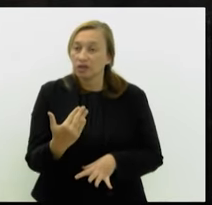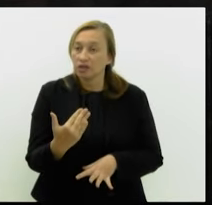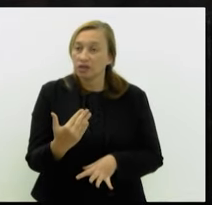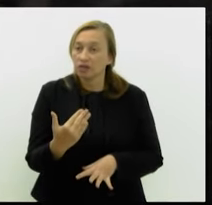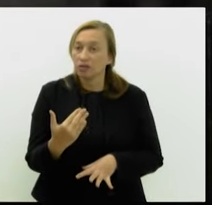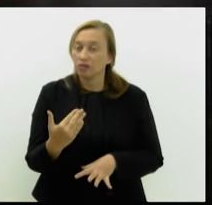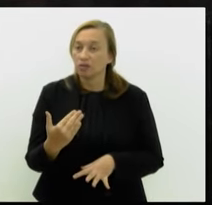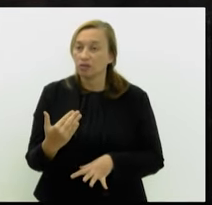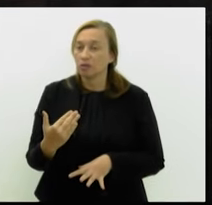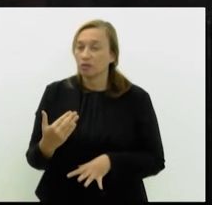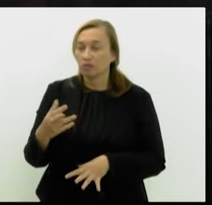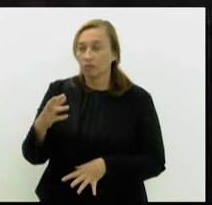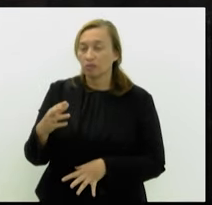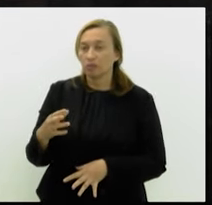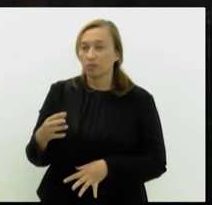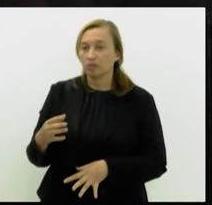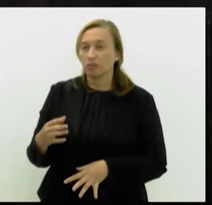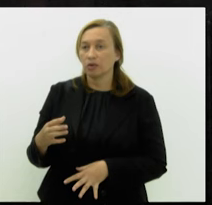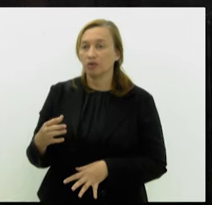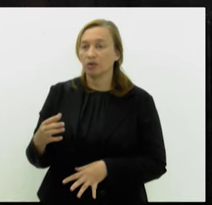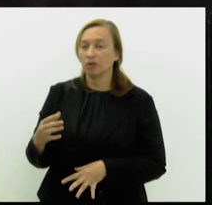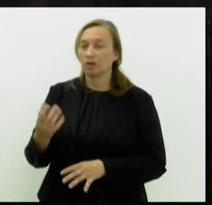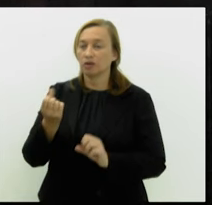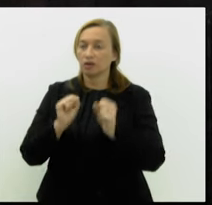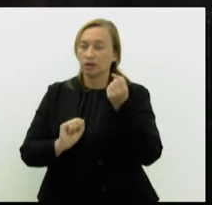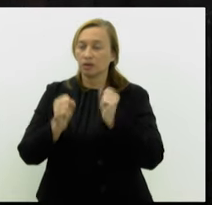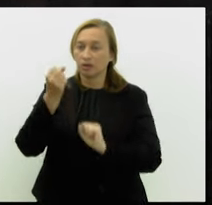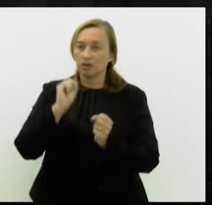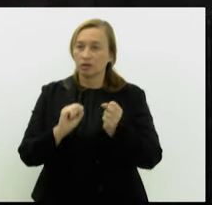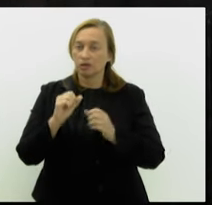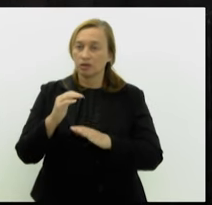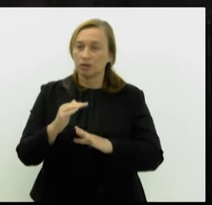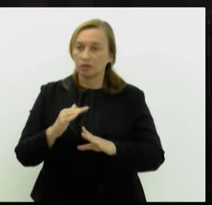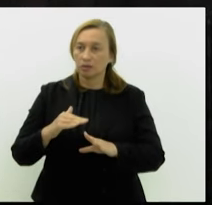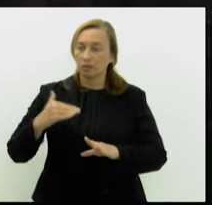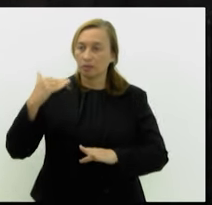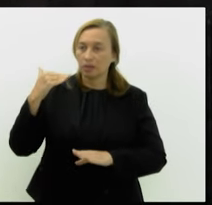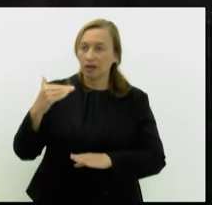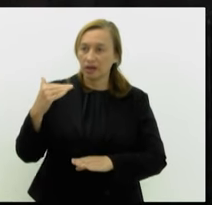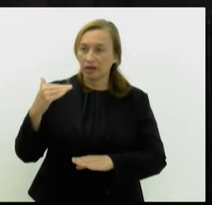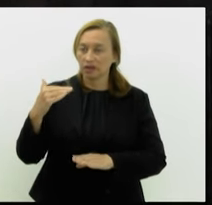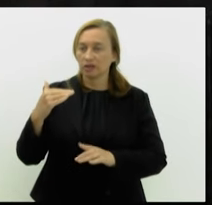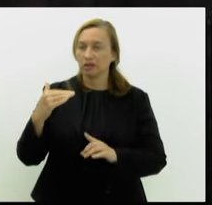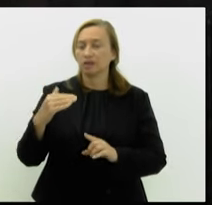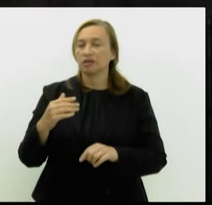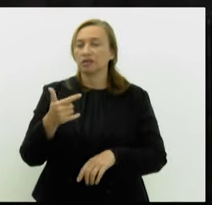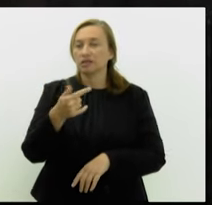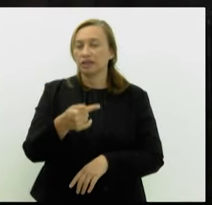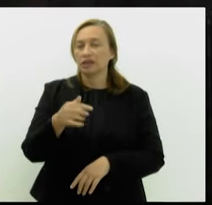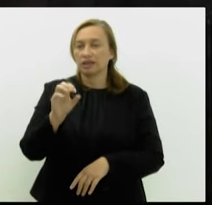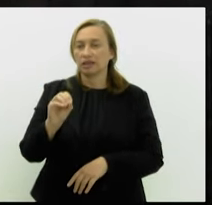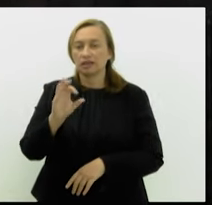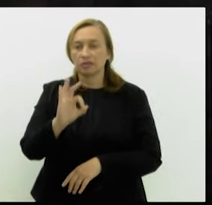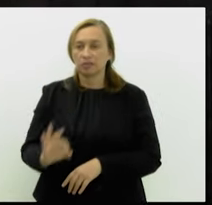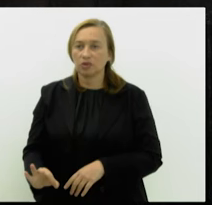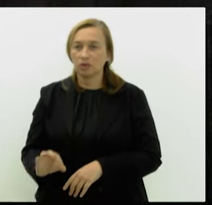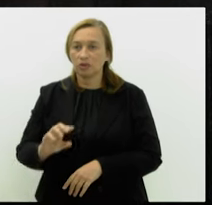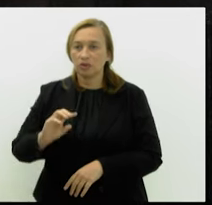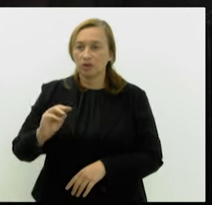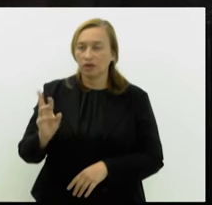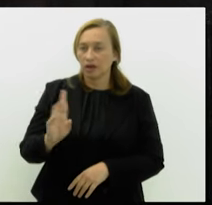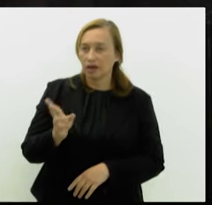fabricante for superior a R$ 70 mil, desde que o preço